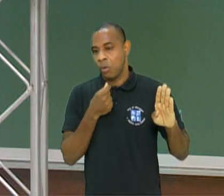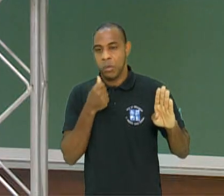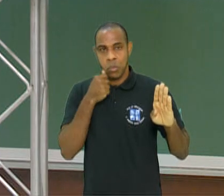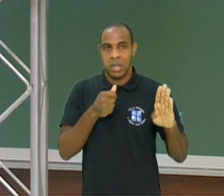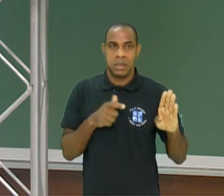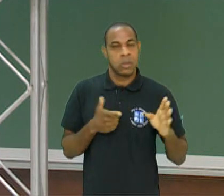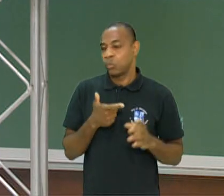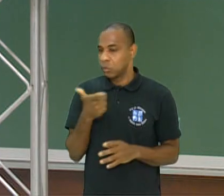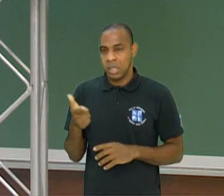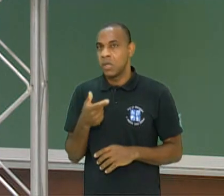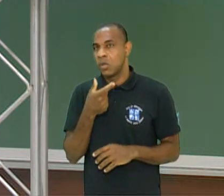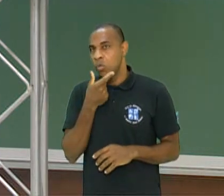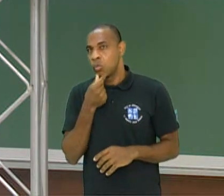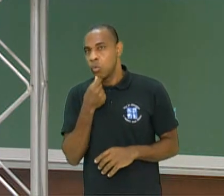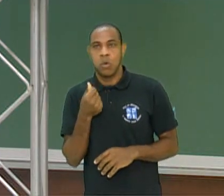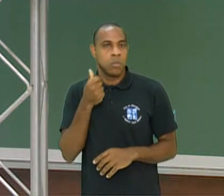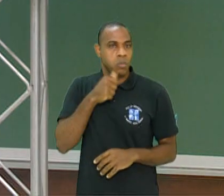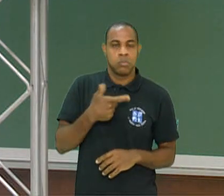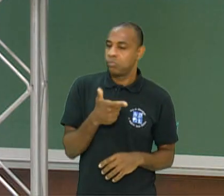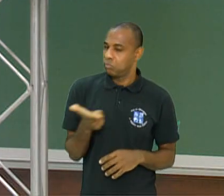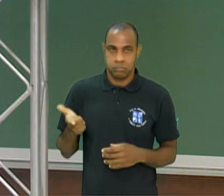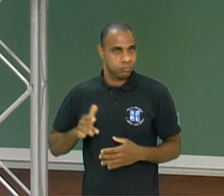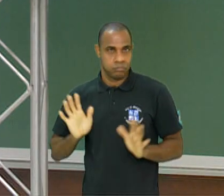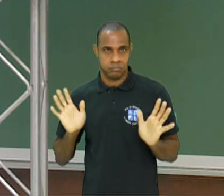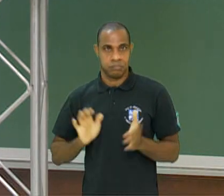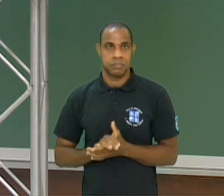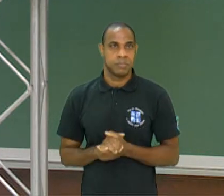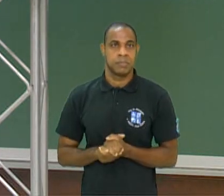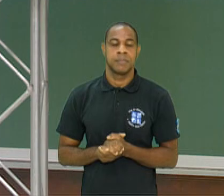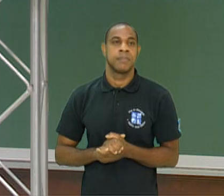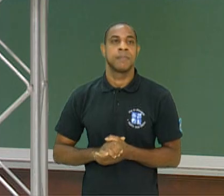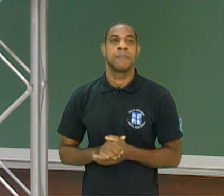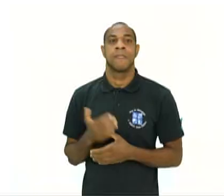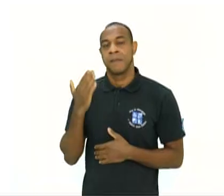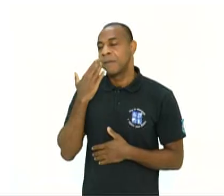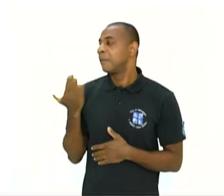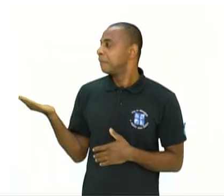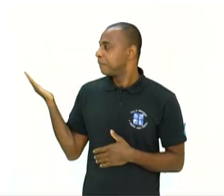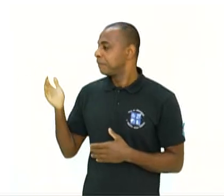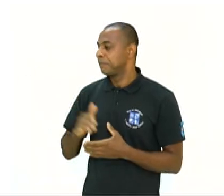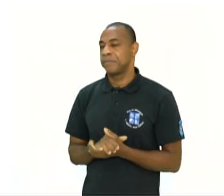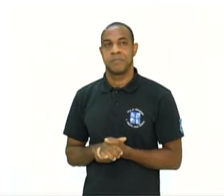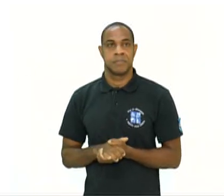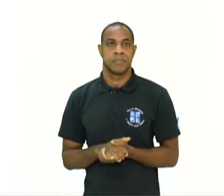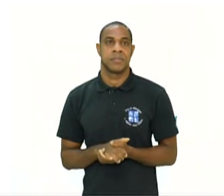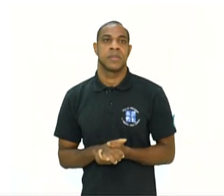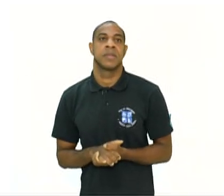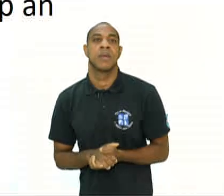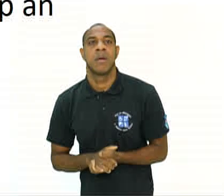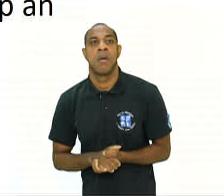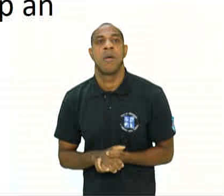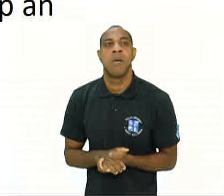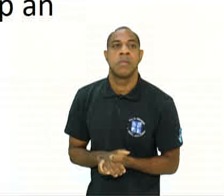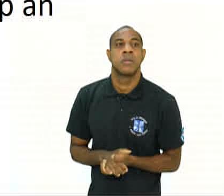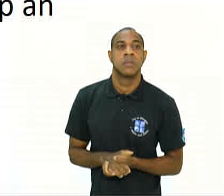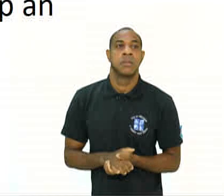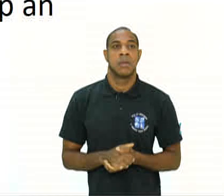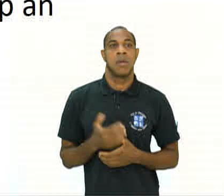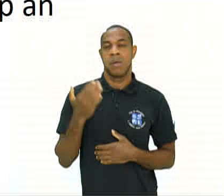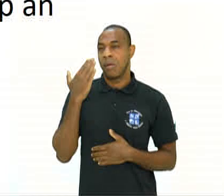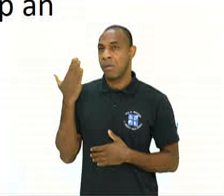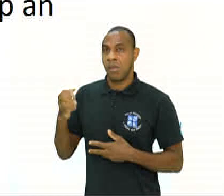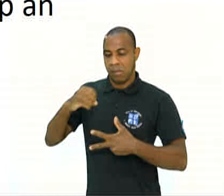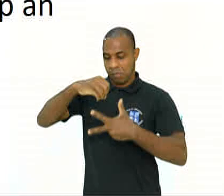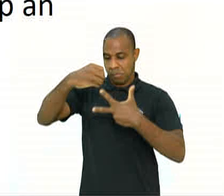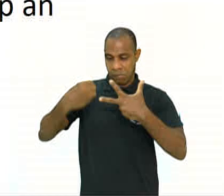não tem sexo, beleza? Então, vamos lá. Bora para a nossa questão do Enem? Aqui, ó, eu trouxe